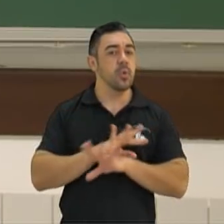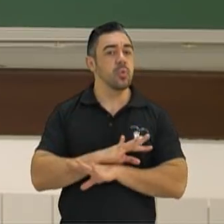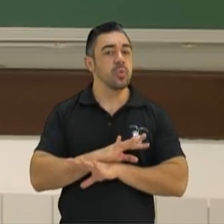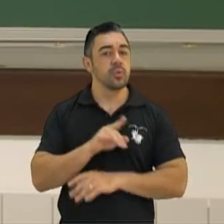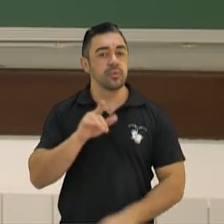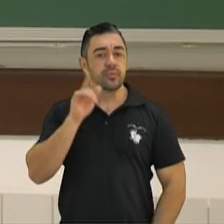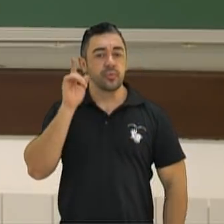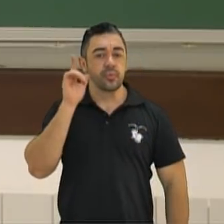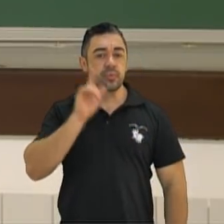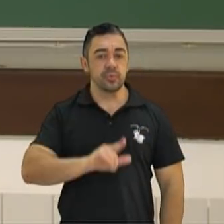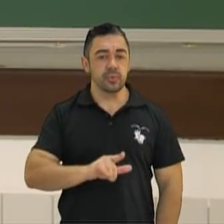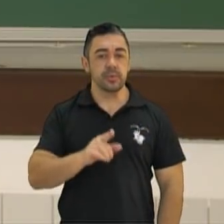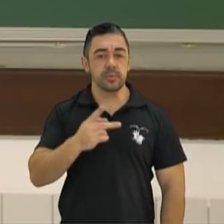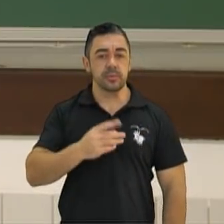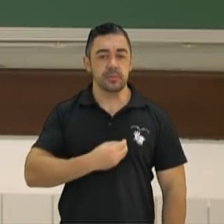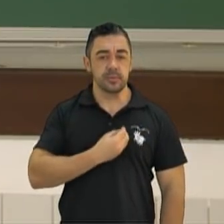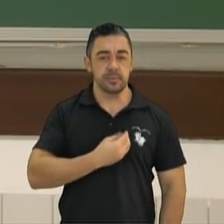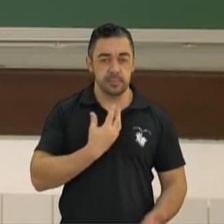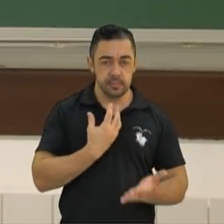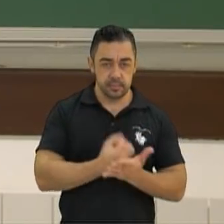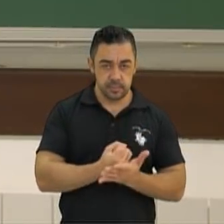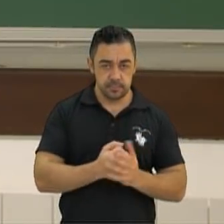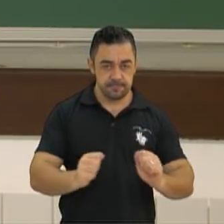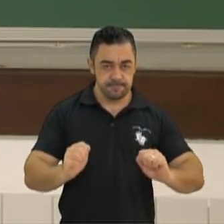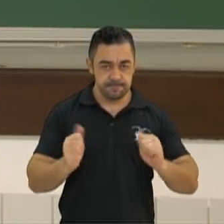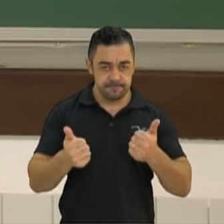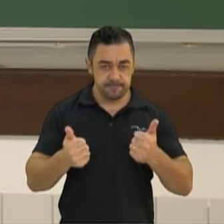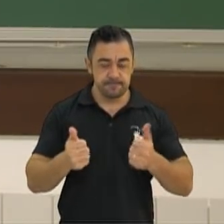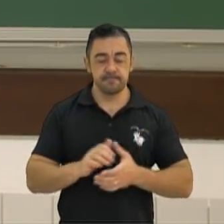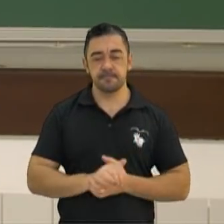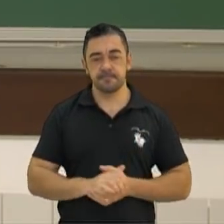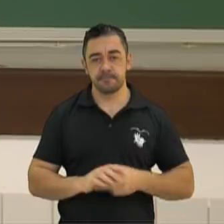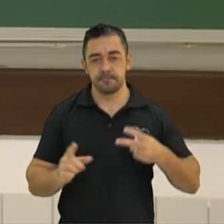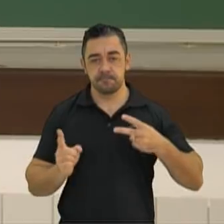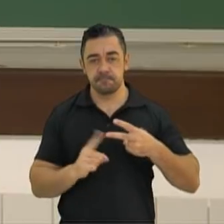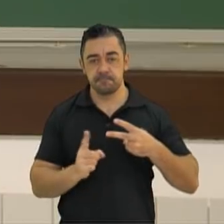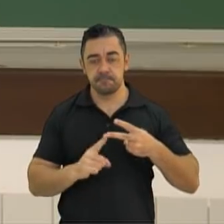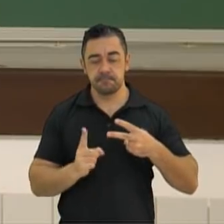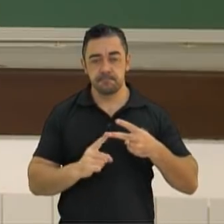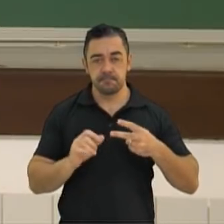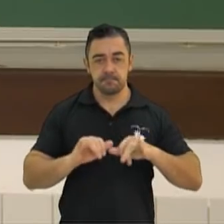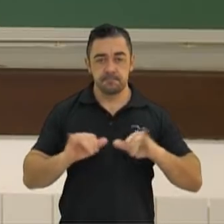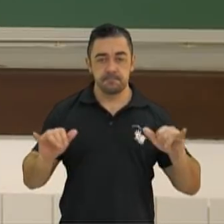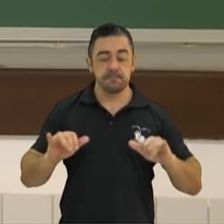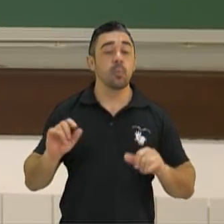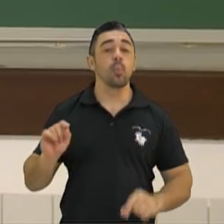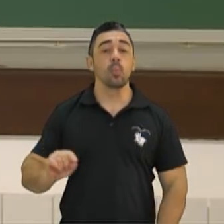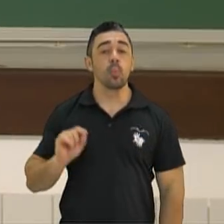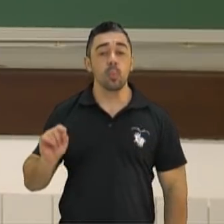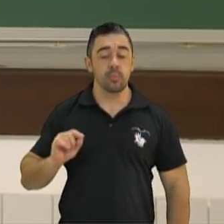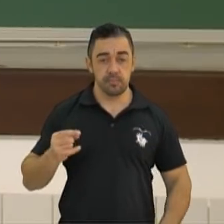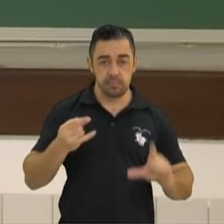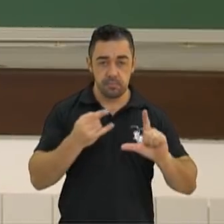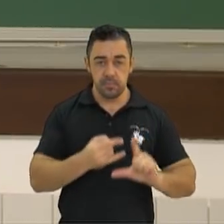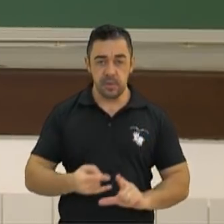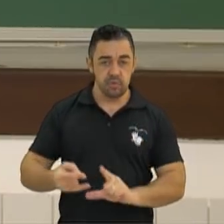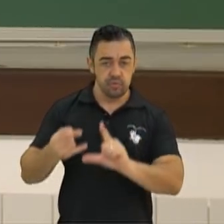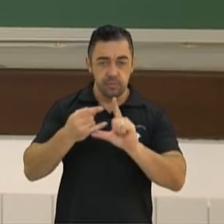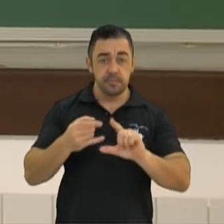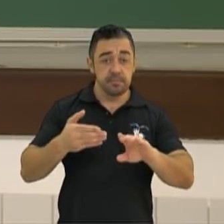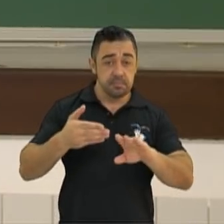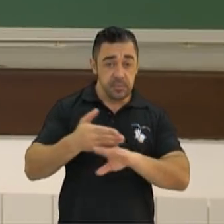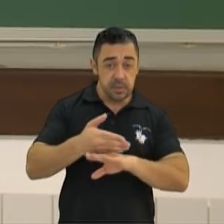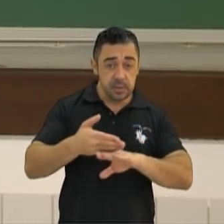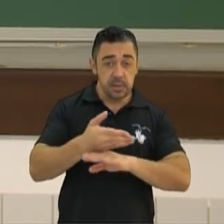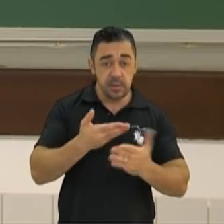vai garantir a sua presença, tudo bem? Outro recado importante é com relação ao Meet. Participe